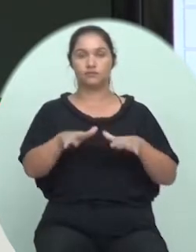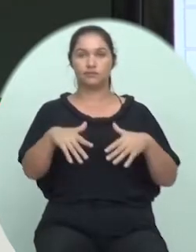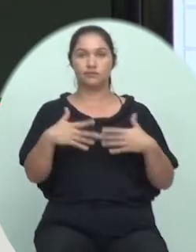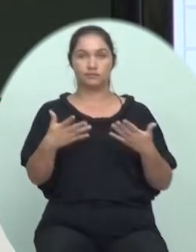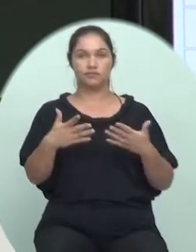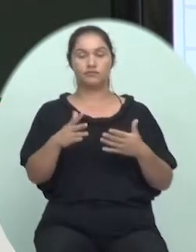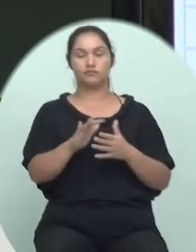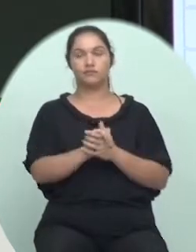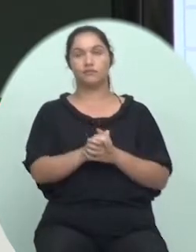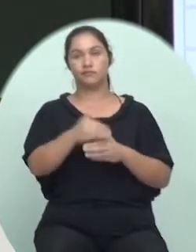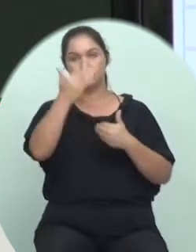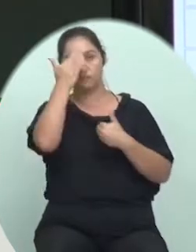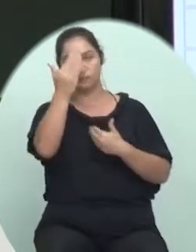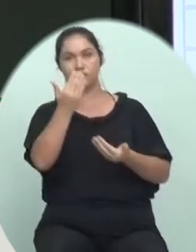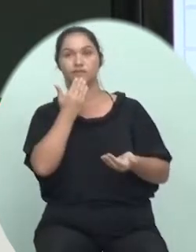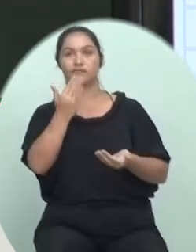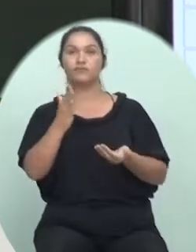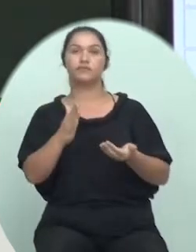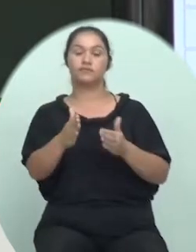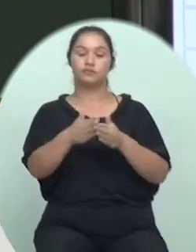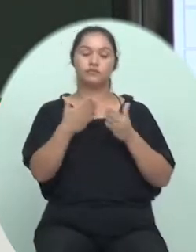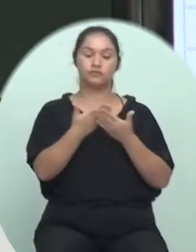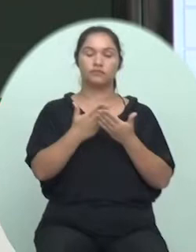nessa região aí. Muito obrigado e peço aprovação.